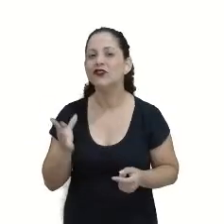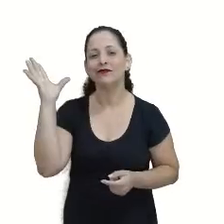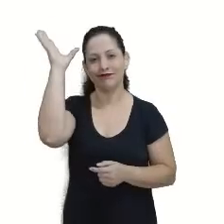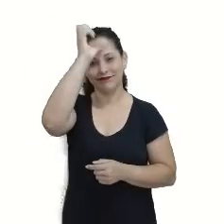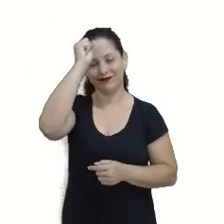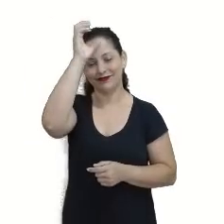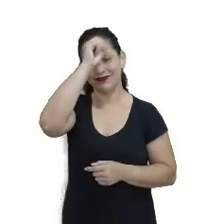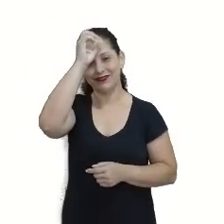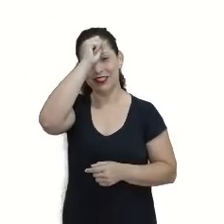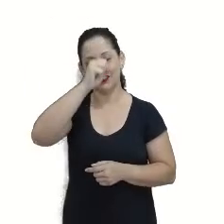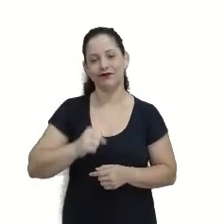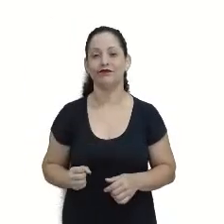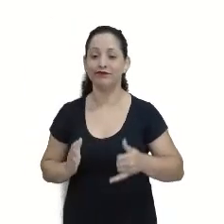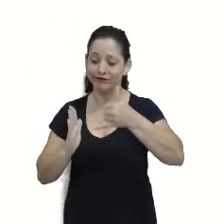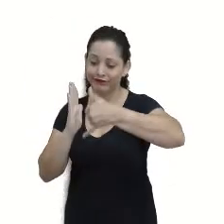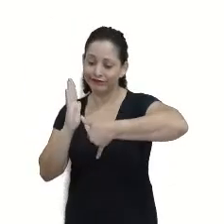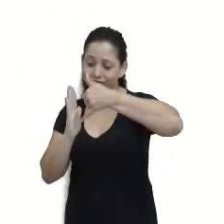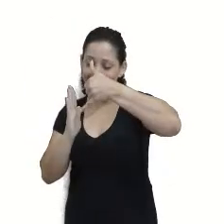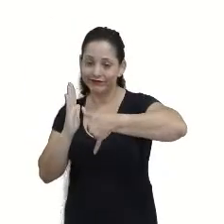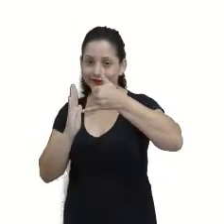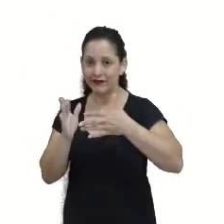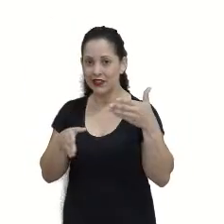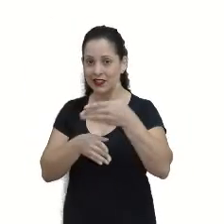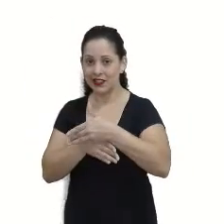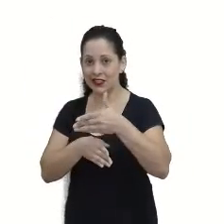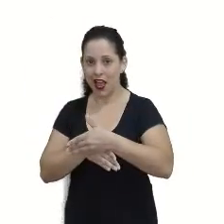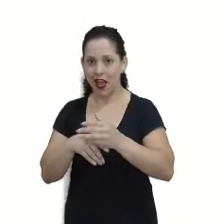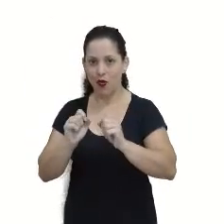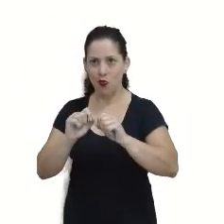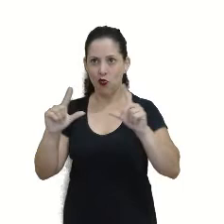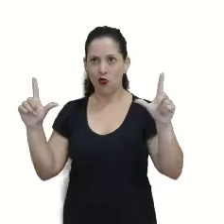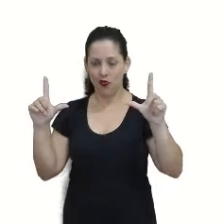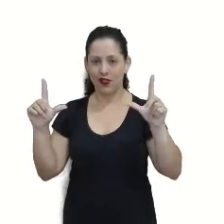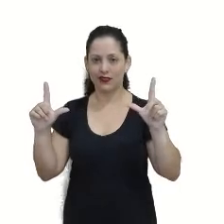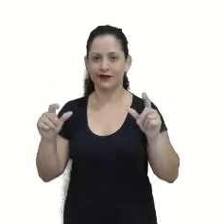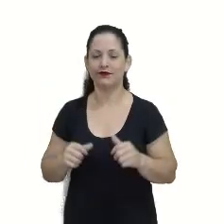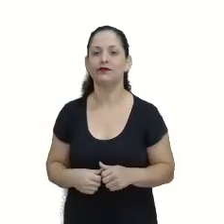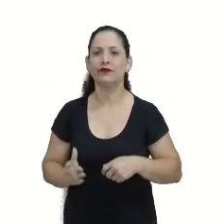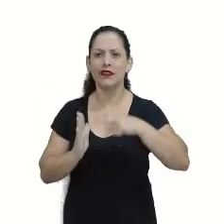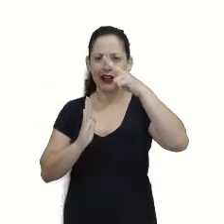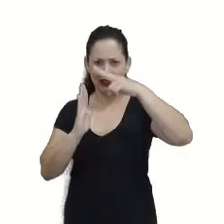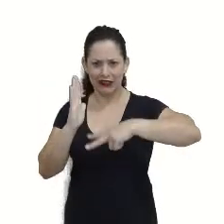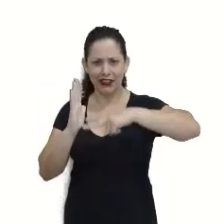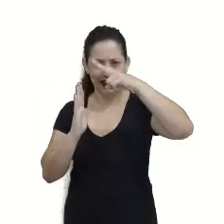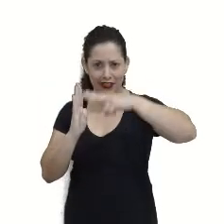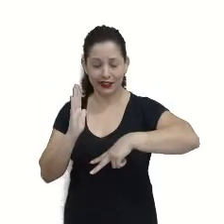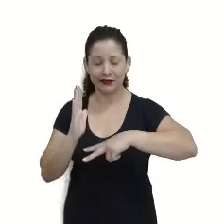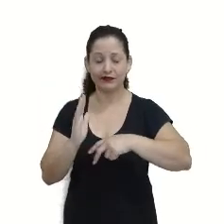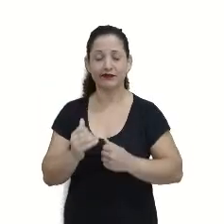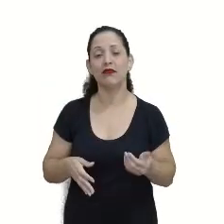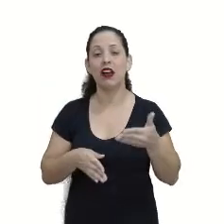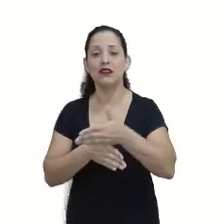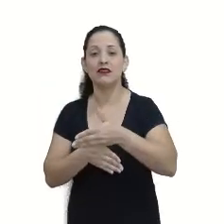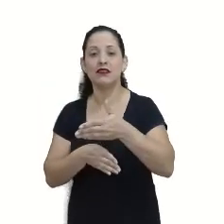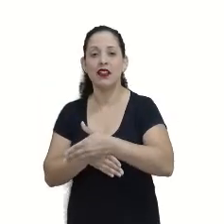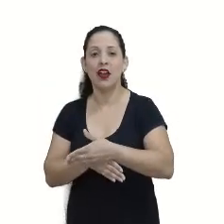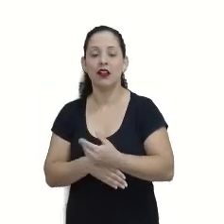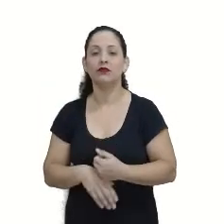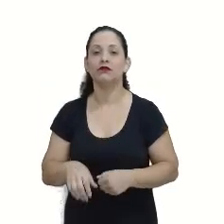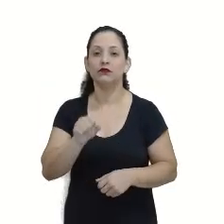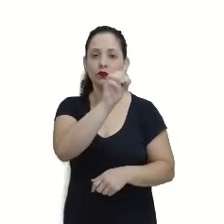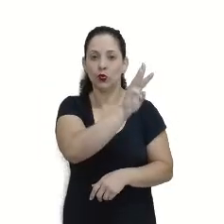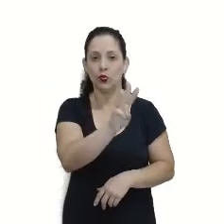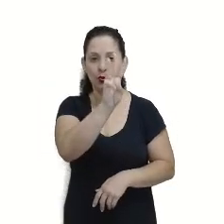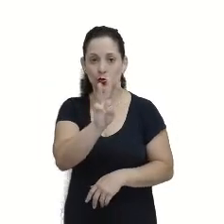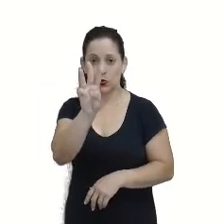aprender. Aproxima para ler esse QR Code. Você lendo esse QR Code, você vai ter acesso ao site